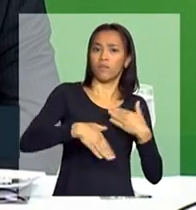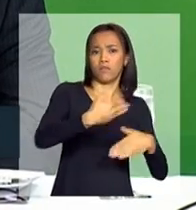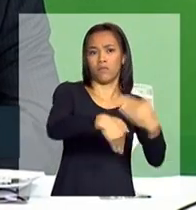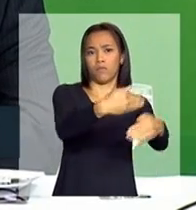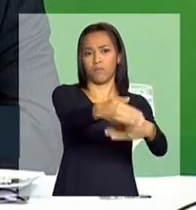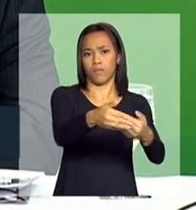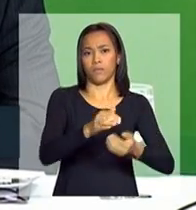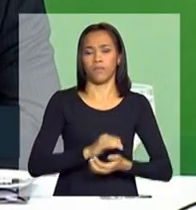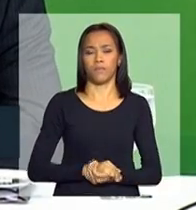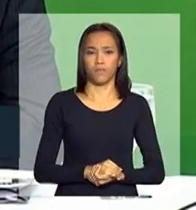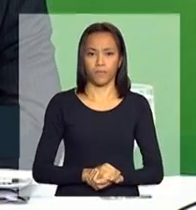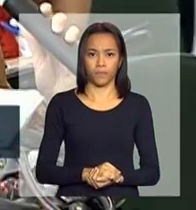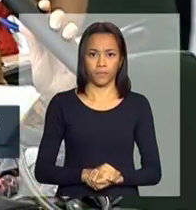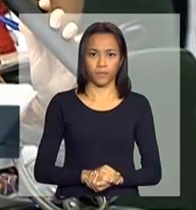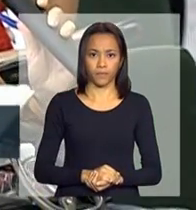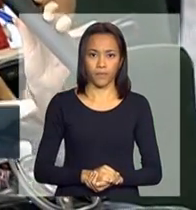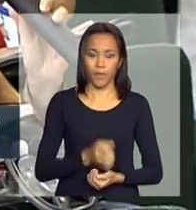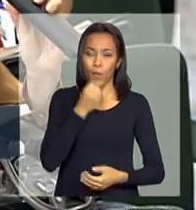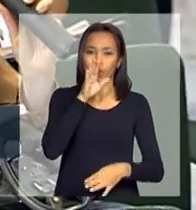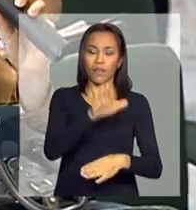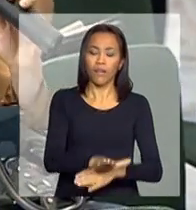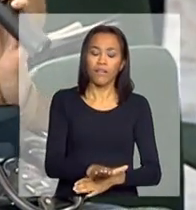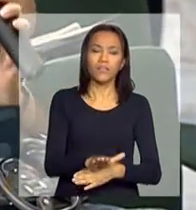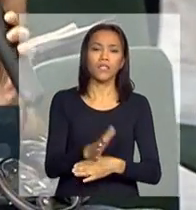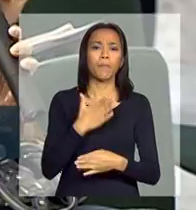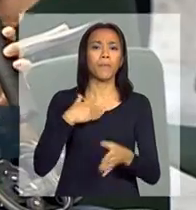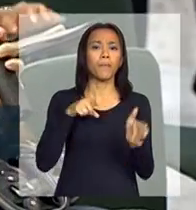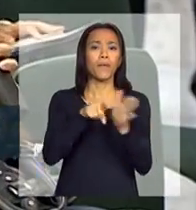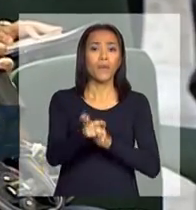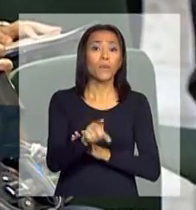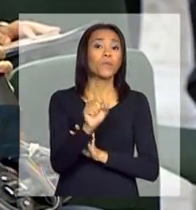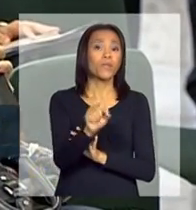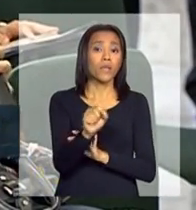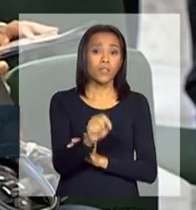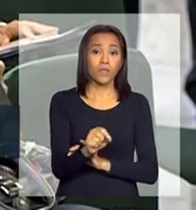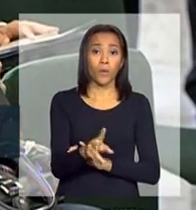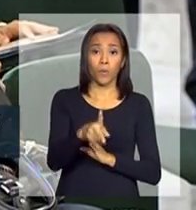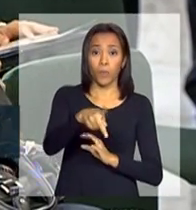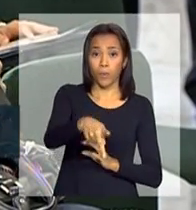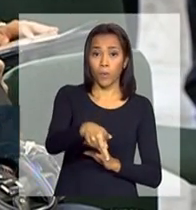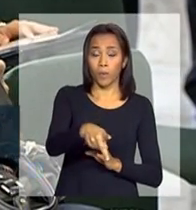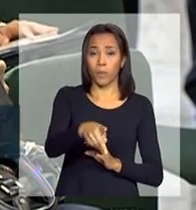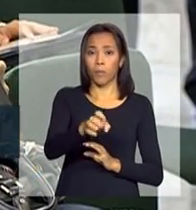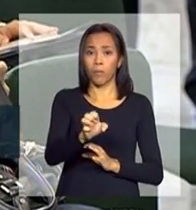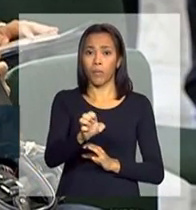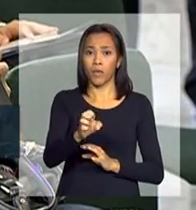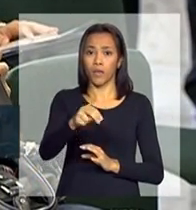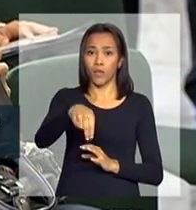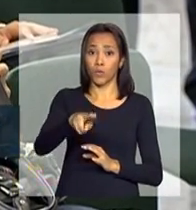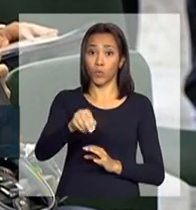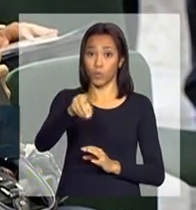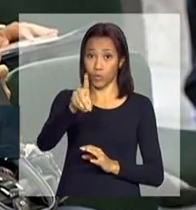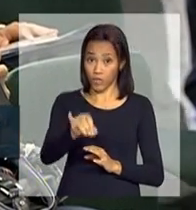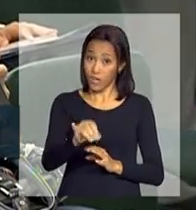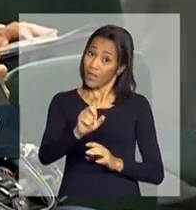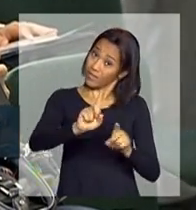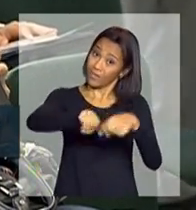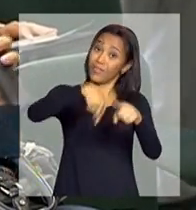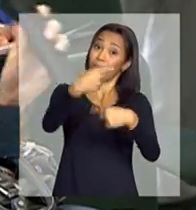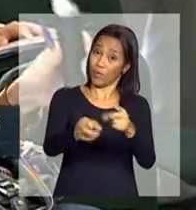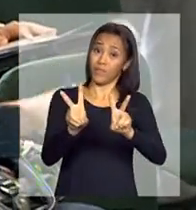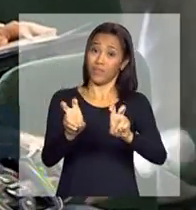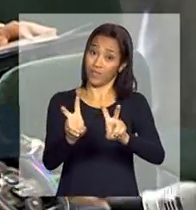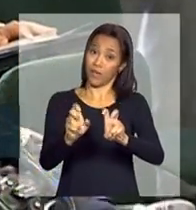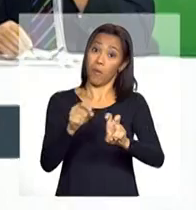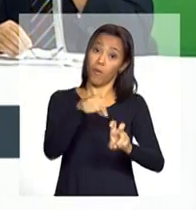desenvolvimento Ministro Boa tarde eh a minha pergunta é sobre pú não sei se eu poderia responder agora podemos passar para essa pauta Porque aí vamos só terminar